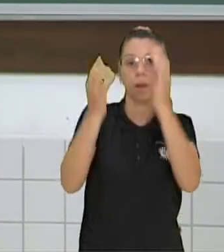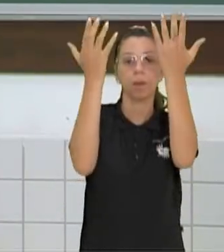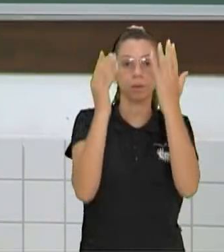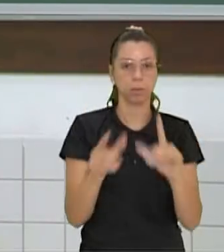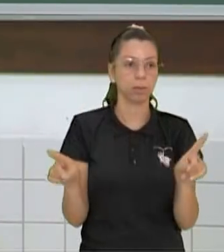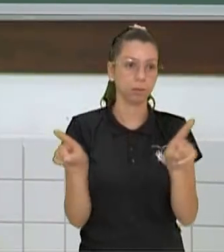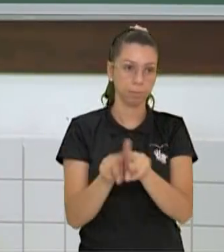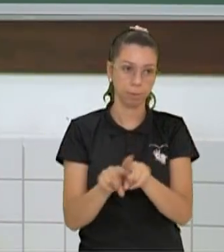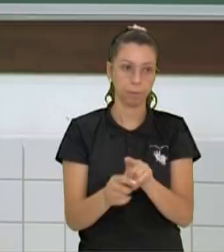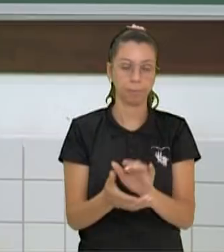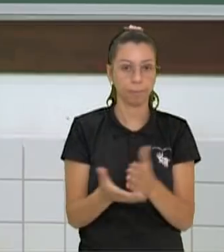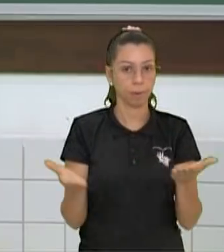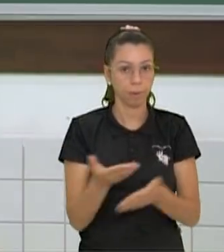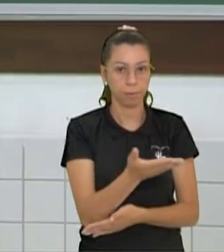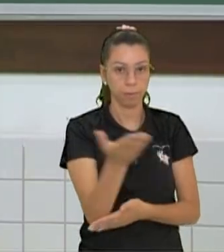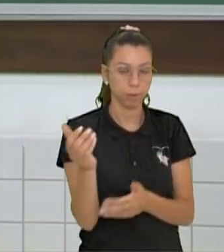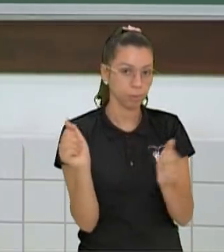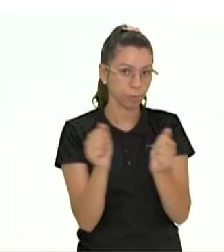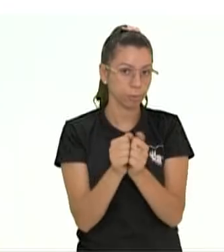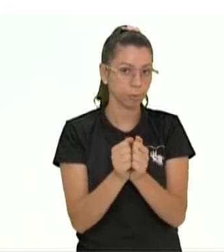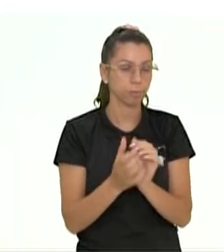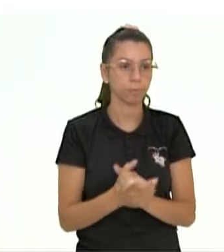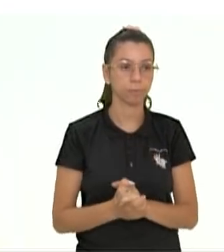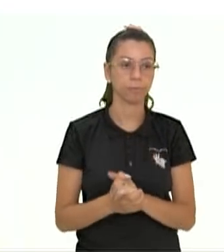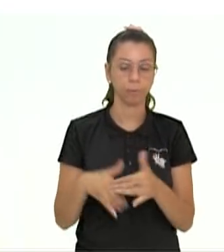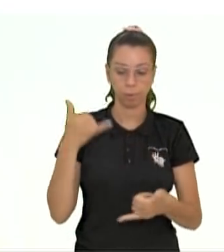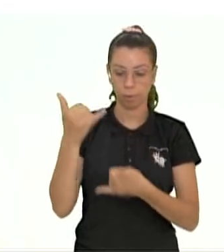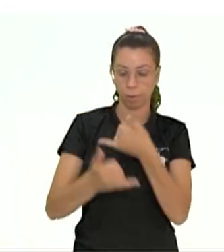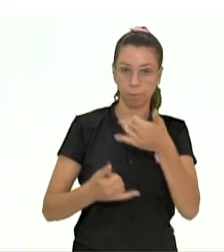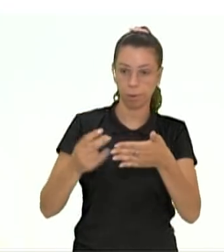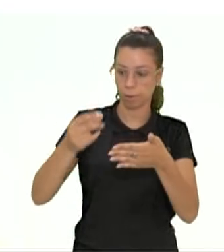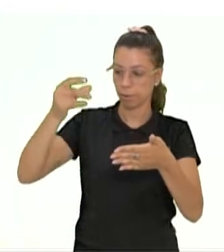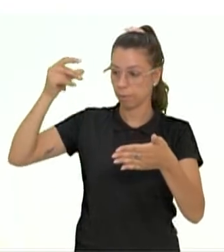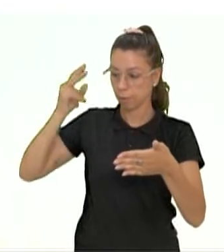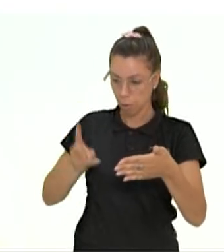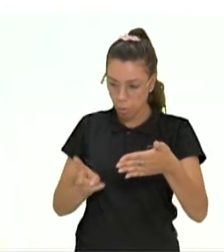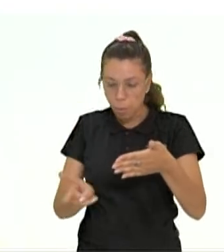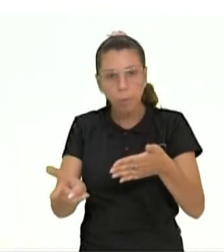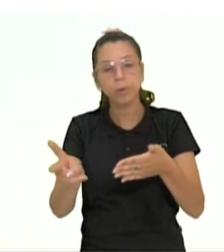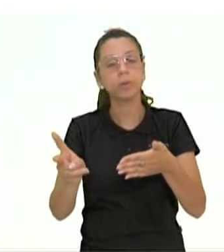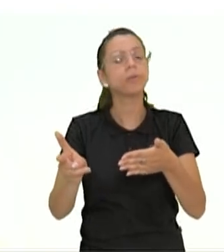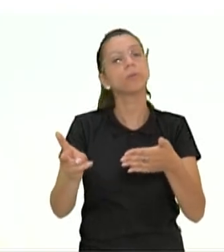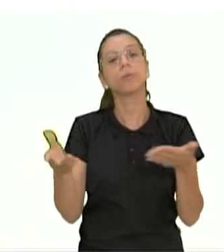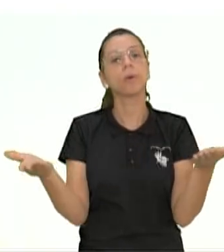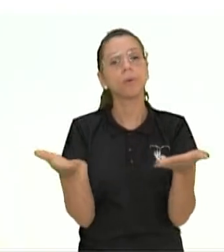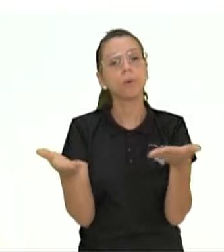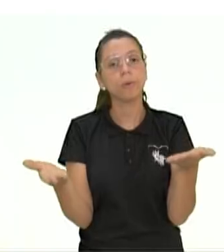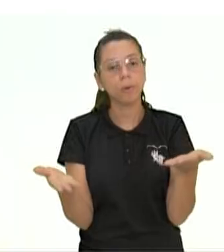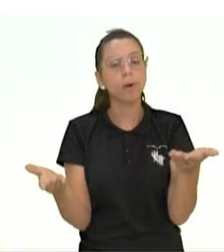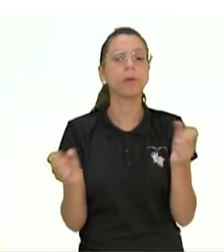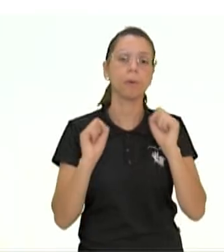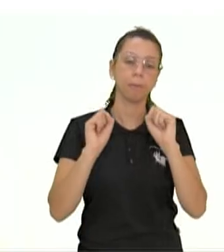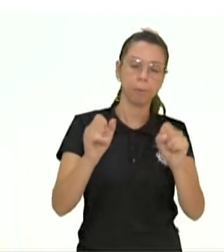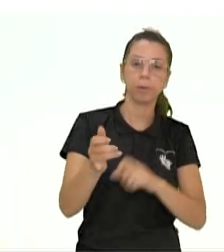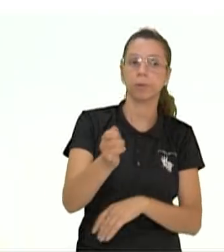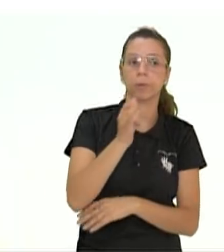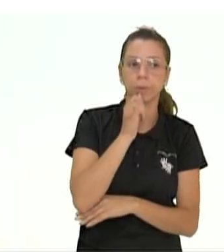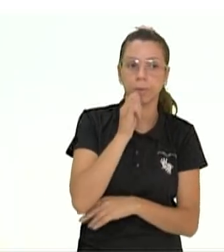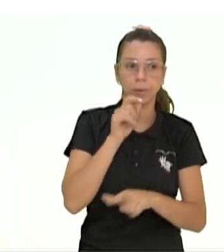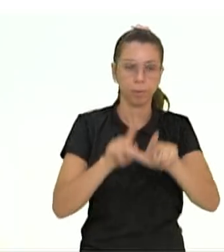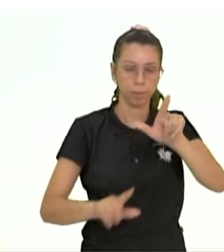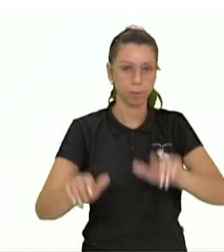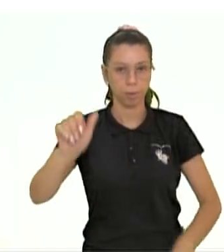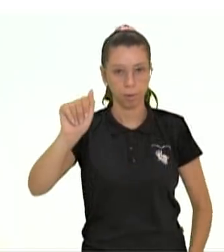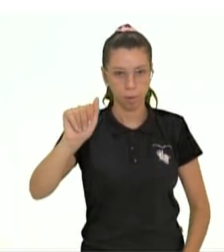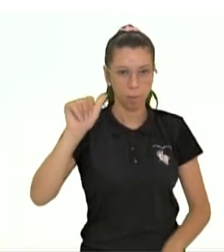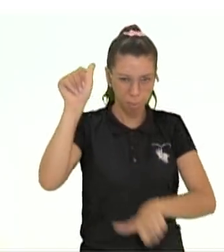analisada. Agora é com vocês, junto comigo aí. As brincadeiras antigas que continuam sendo praticadas hoje podem ser um exemplo de A, é